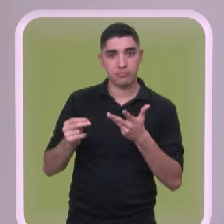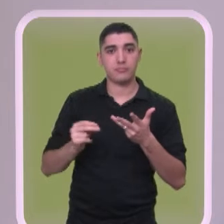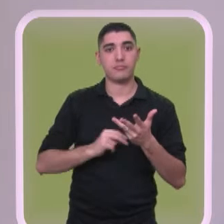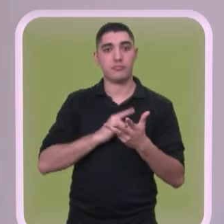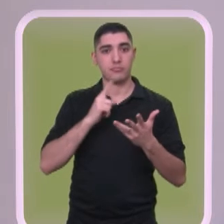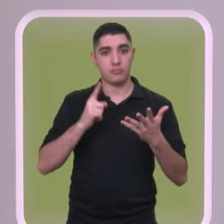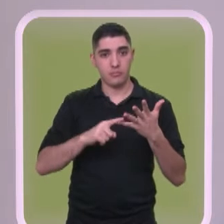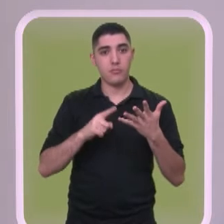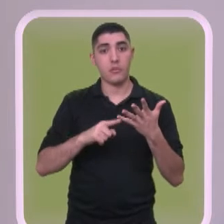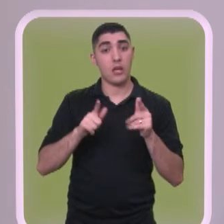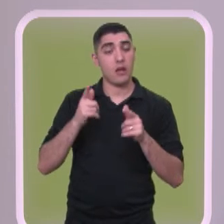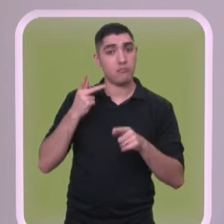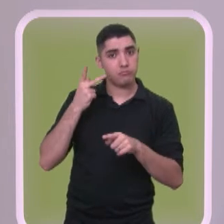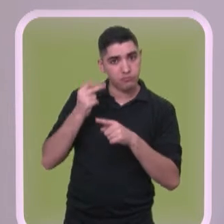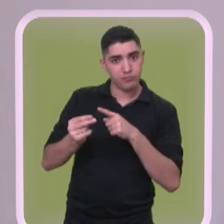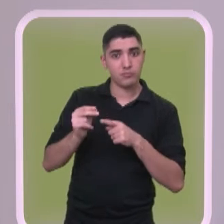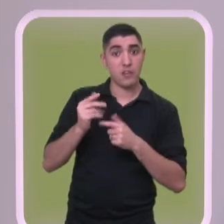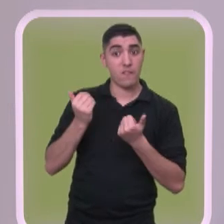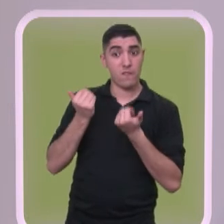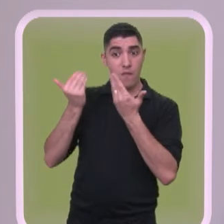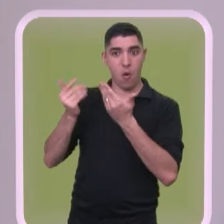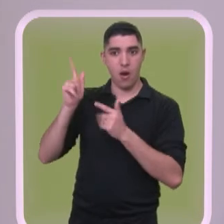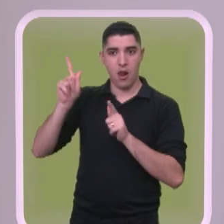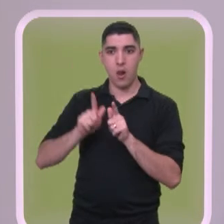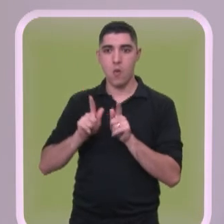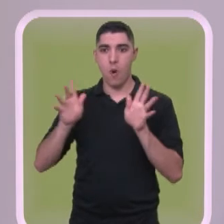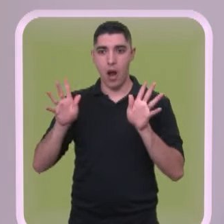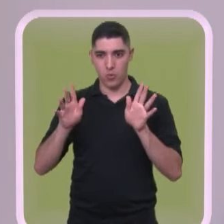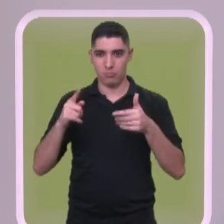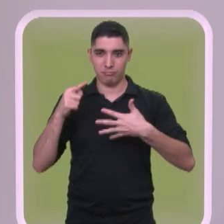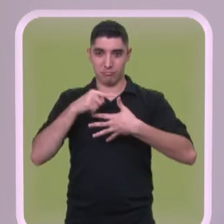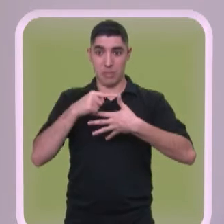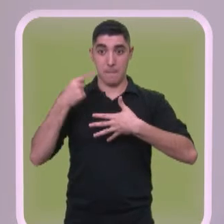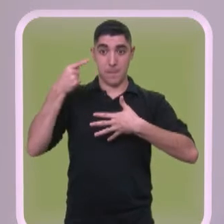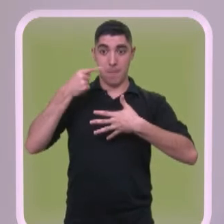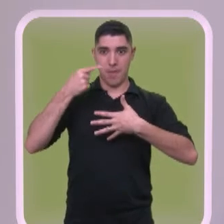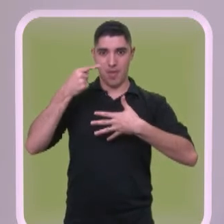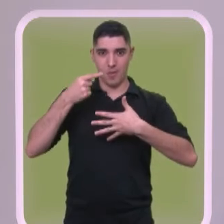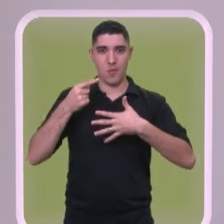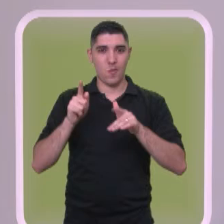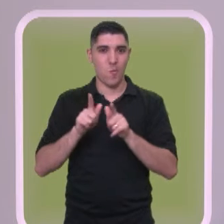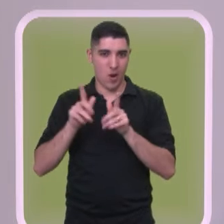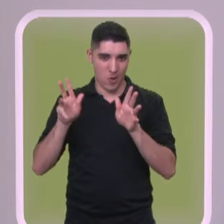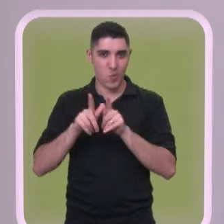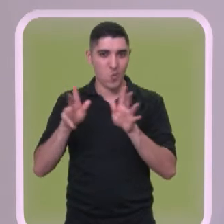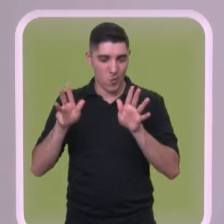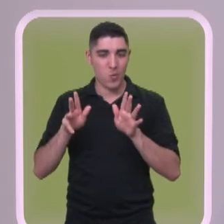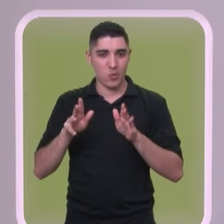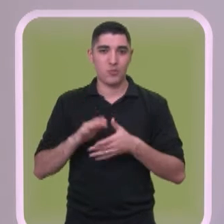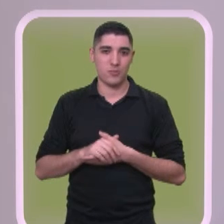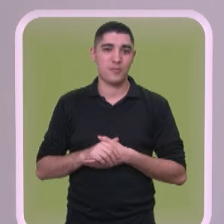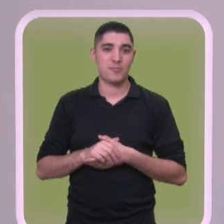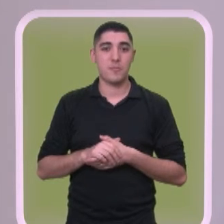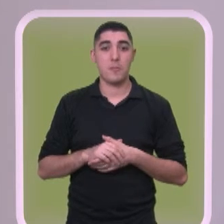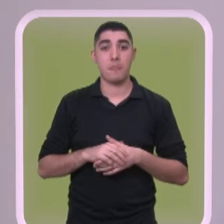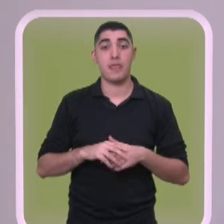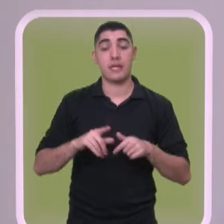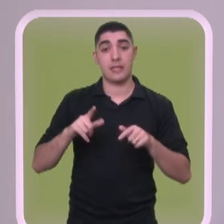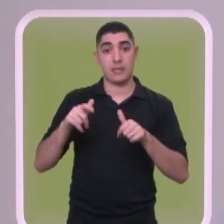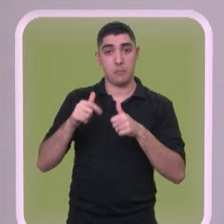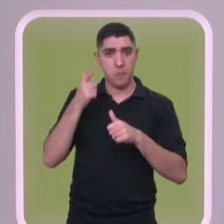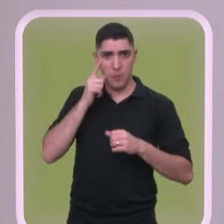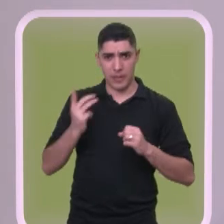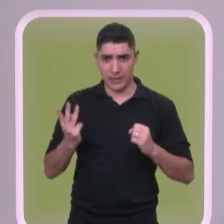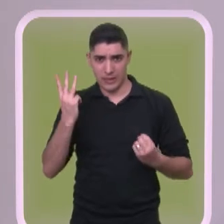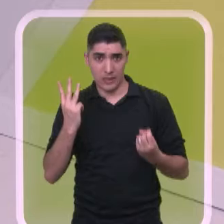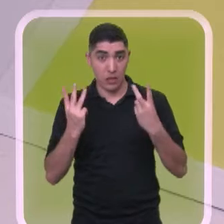3-0, depois uma vitória mais do que maiúscula enfrentando o líder, o encontro do líder Guarulhos contra até então vice-líder São José, 3-2, um